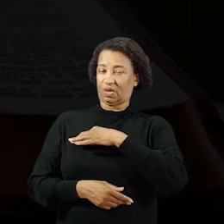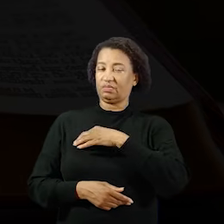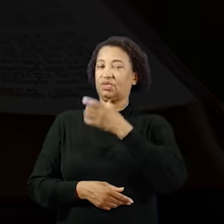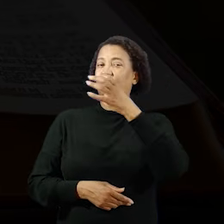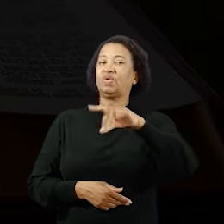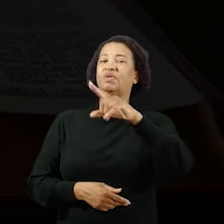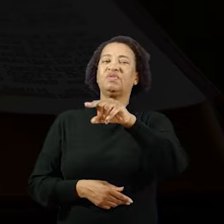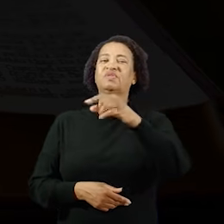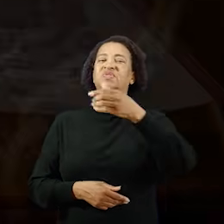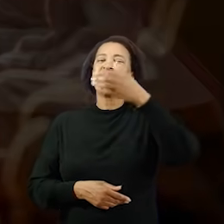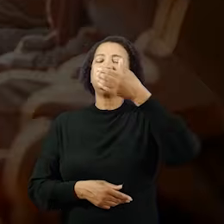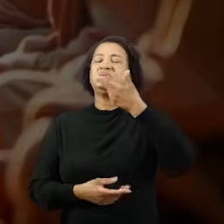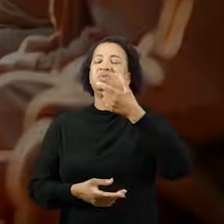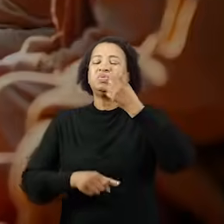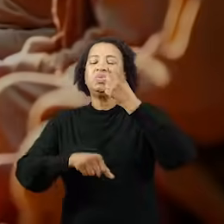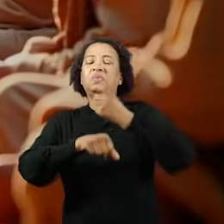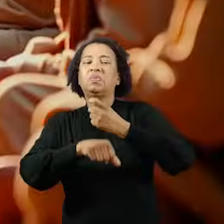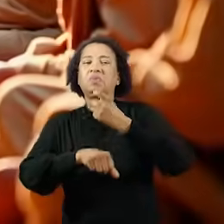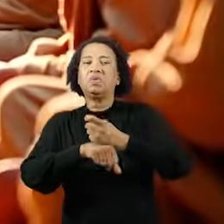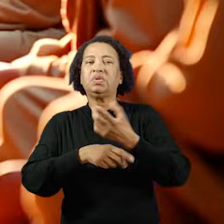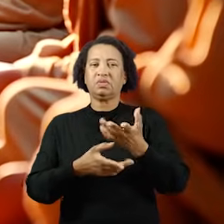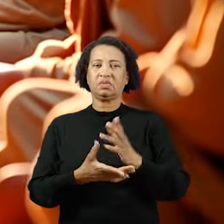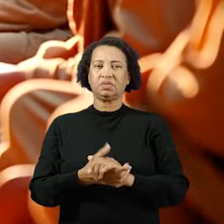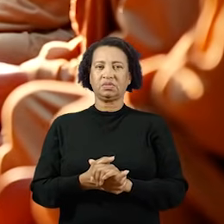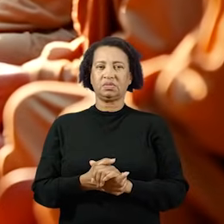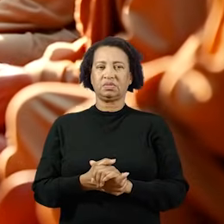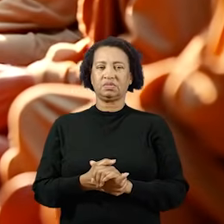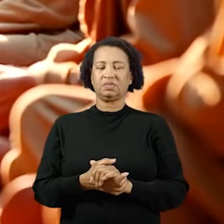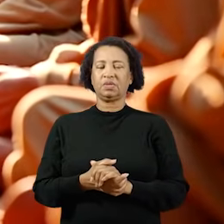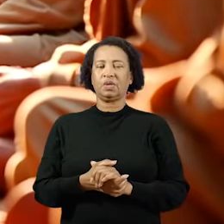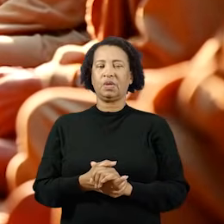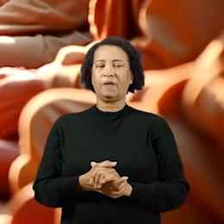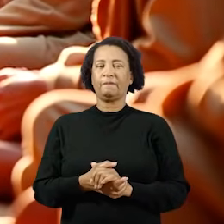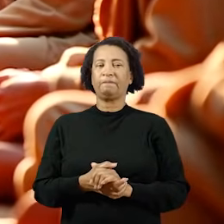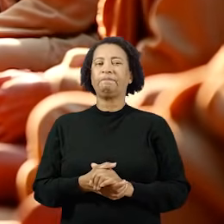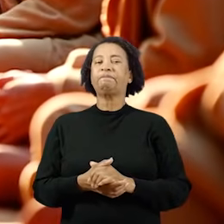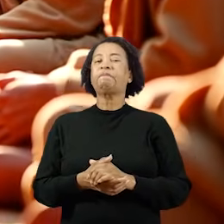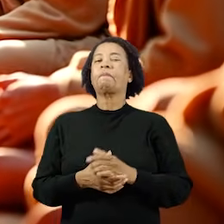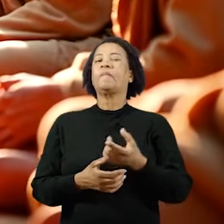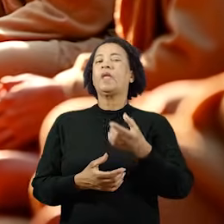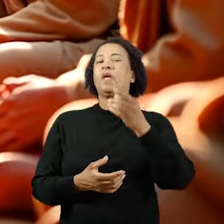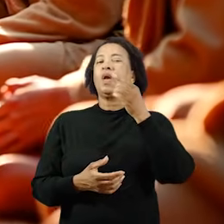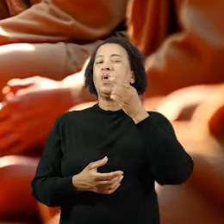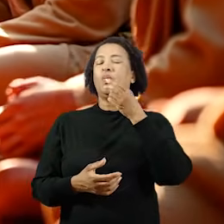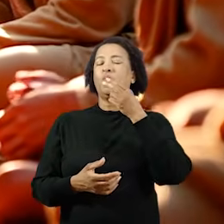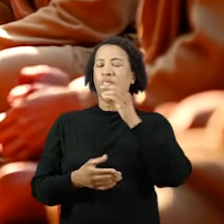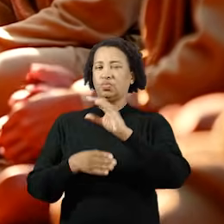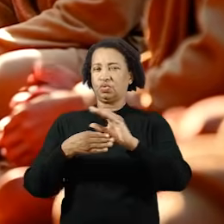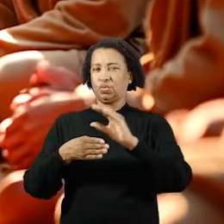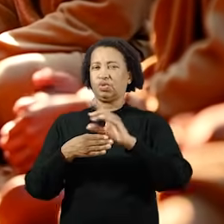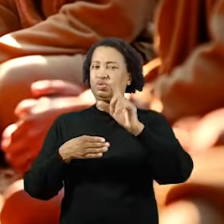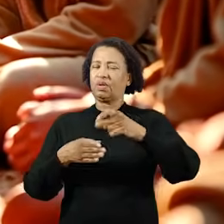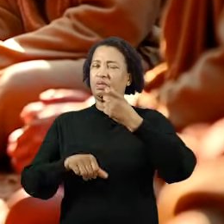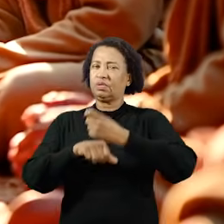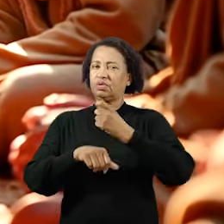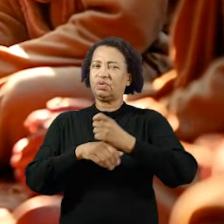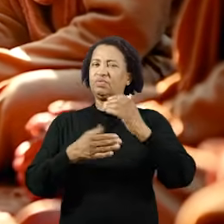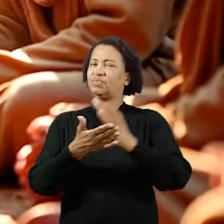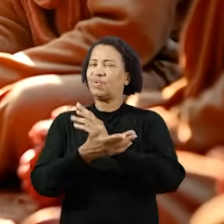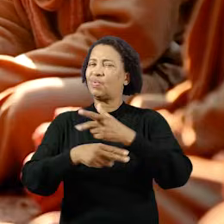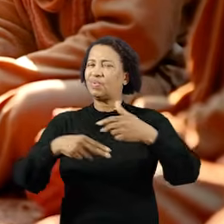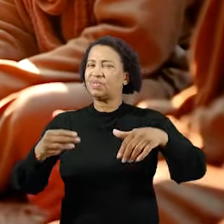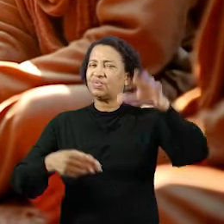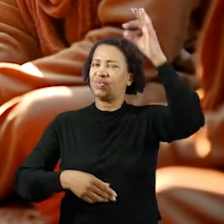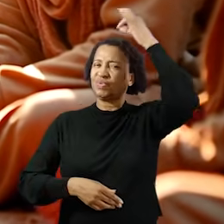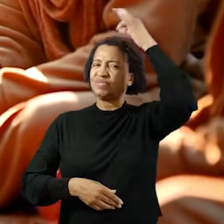sejam ignorantes. Aparentemente, os coríntios eram ignorantes quanto a algumas questões espirituais. Caso contrário,